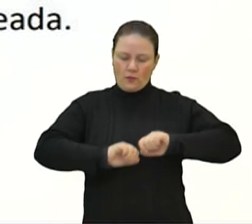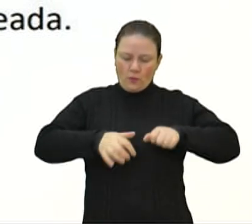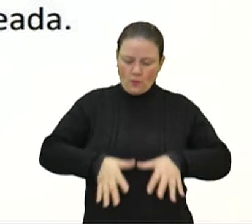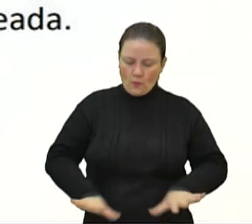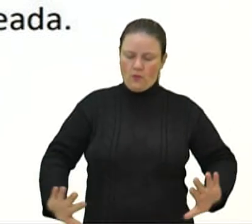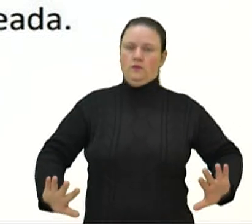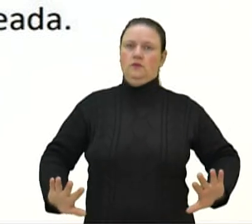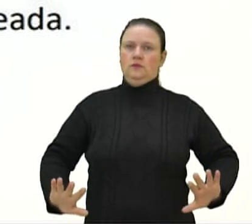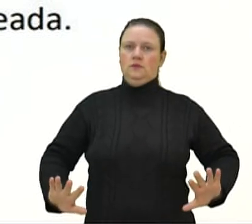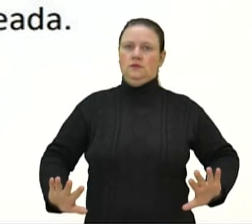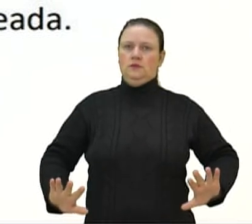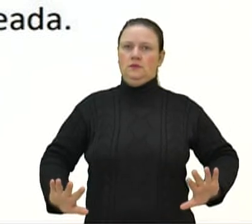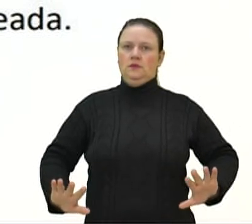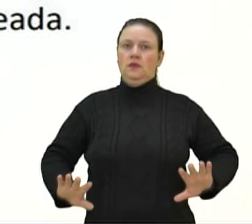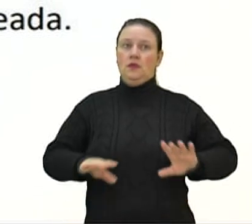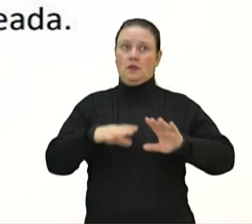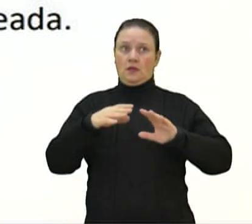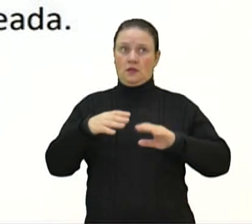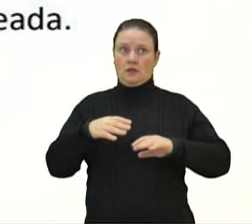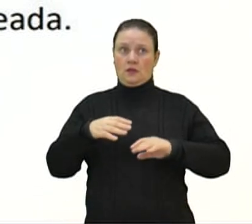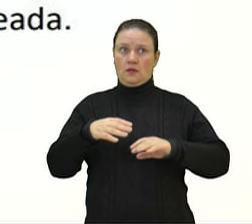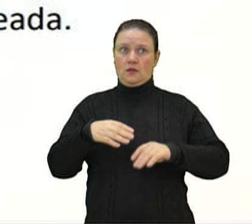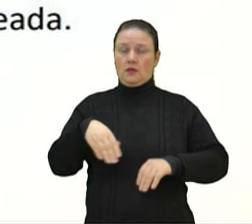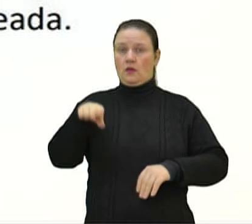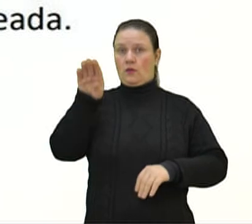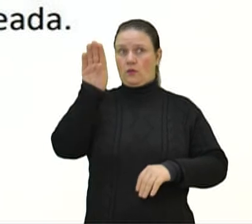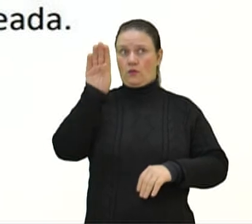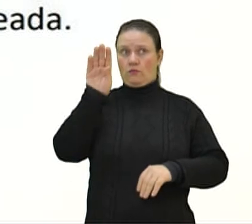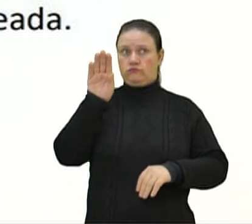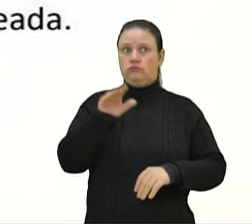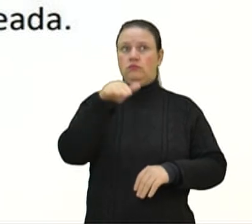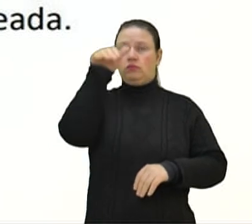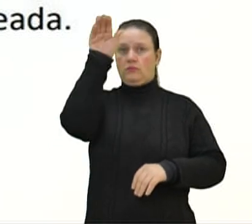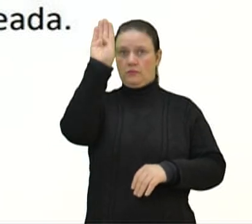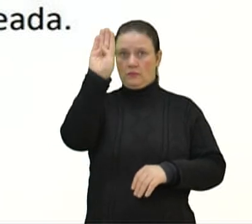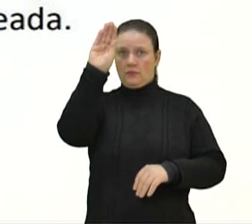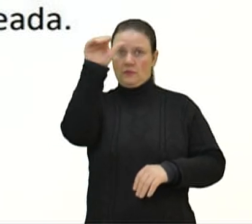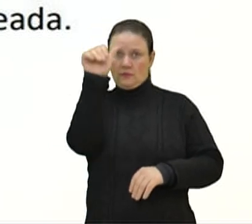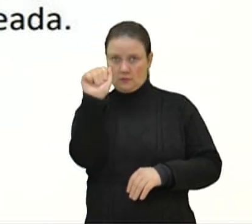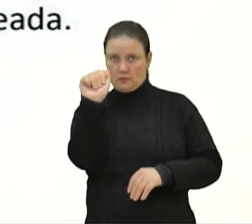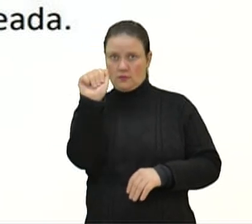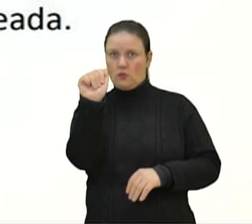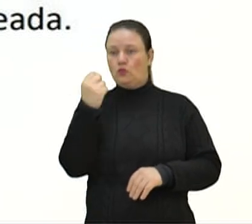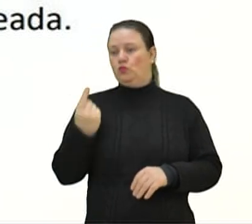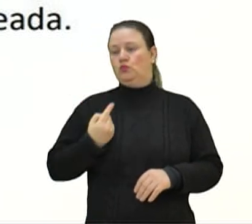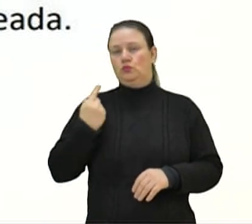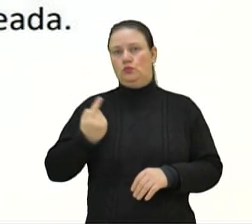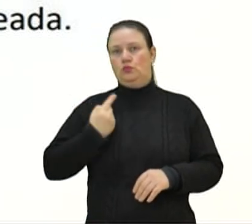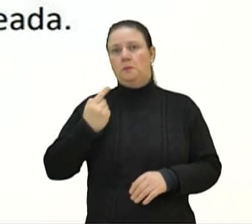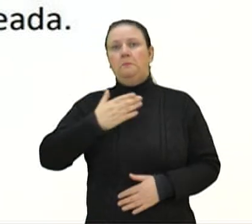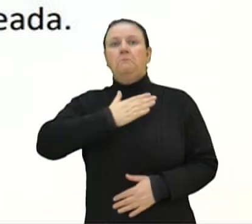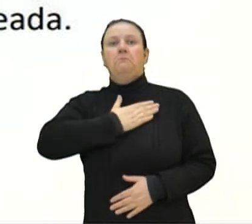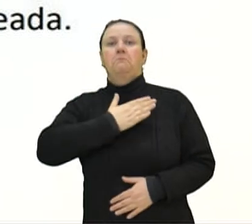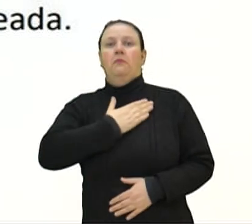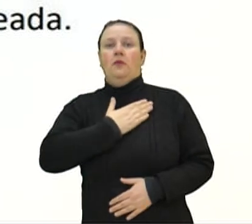zapatilla naranja. Zapatilla é singular, então tá no singular, é me